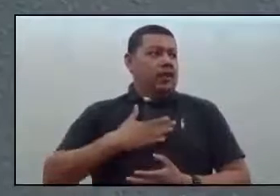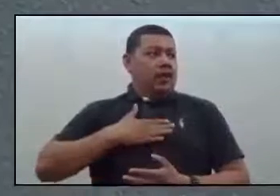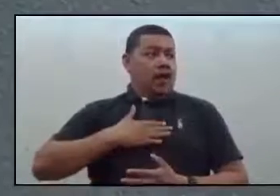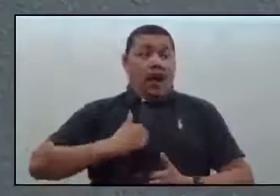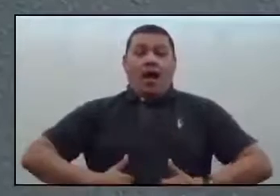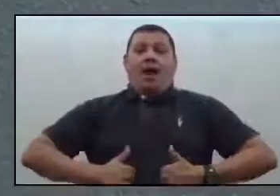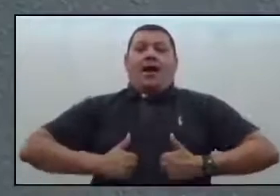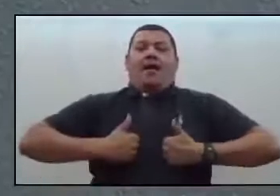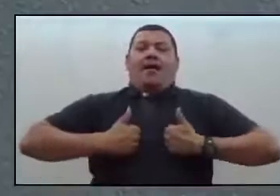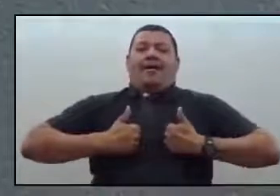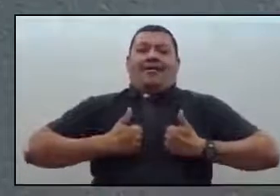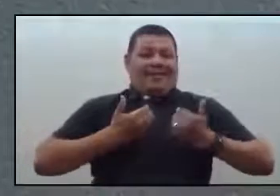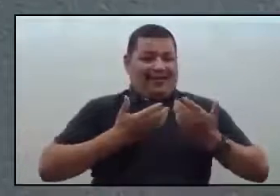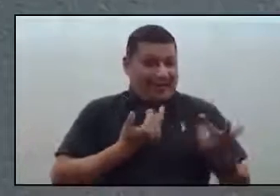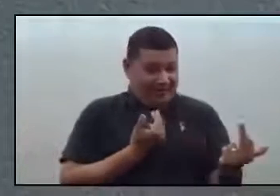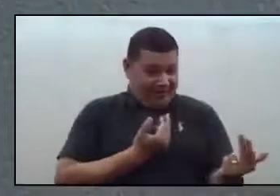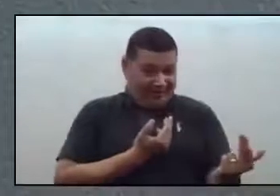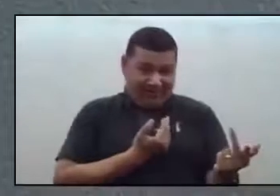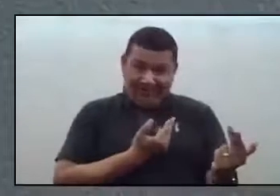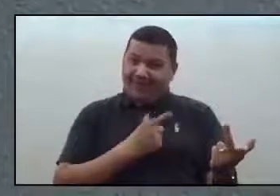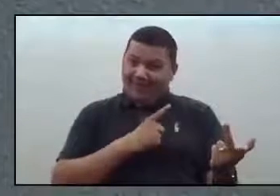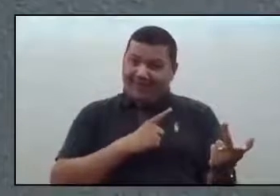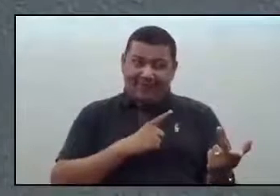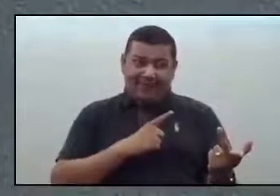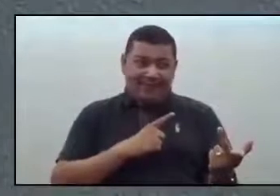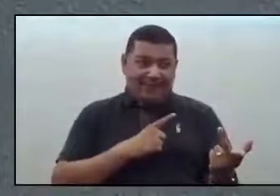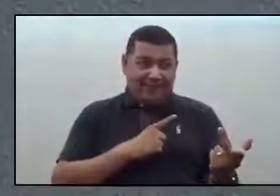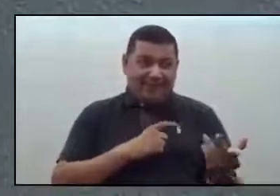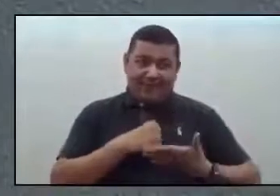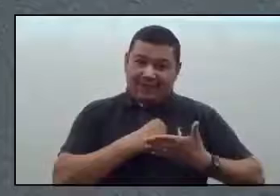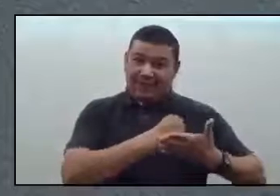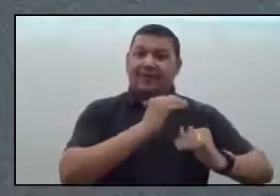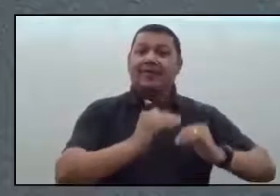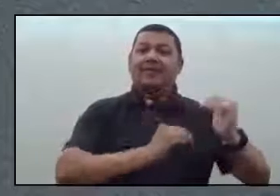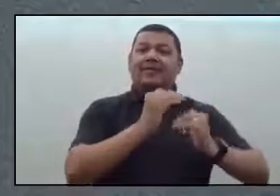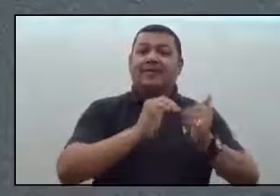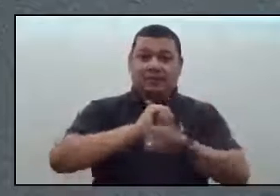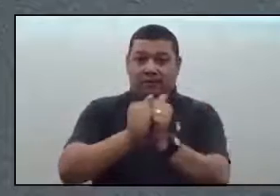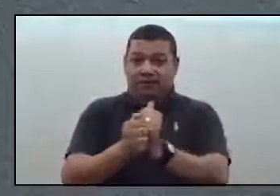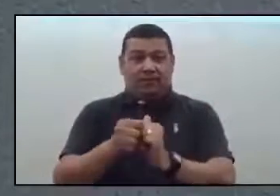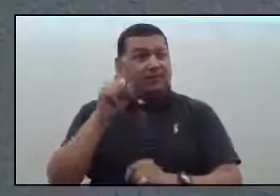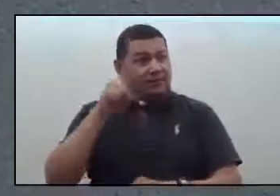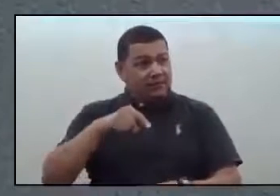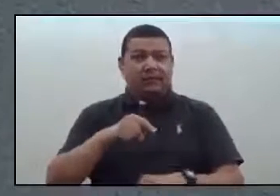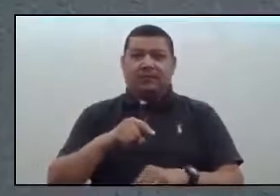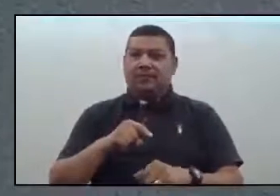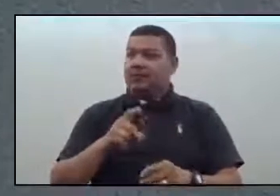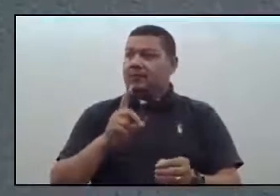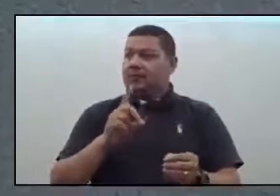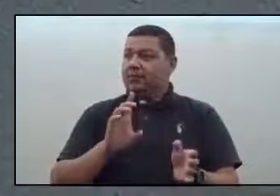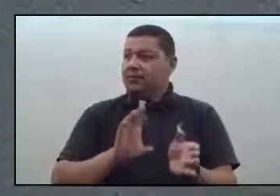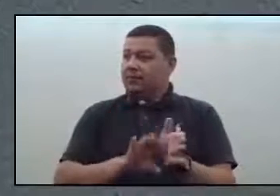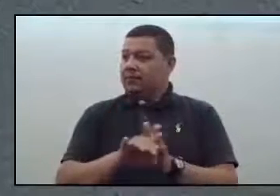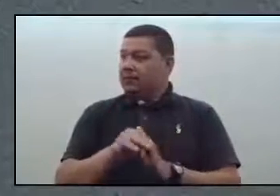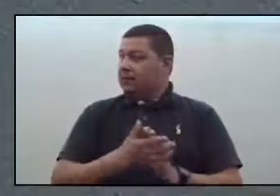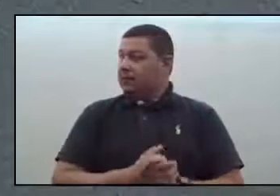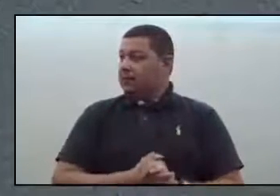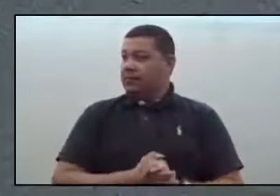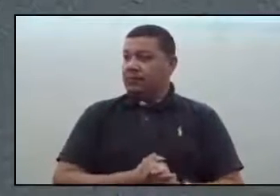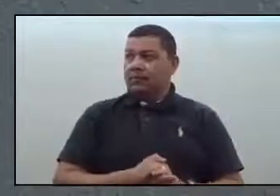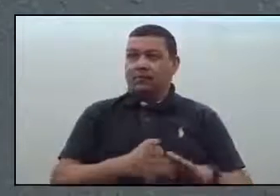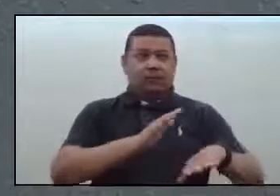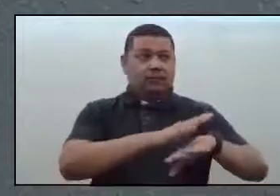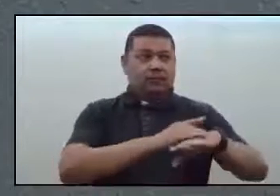também de fazer, como o senhor, a promoção do esporte aqui na cidade de Cacoal. Então, parabenizar o senhor, convidar a